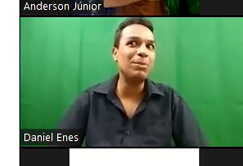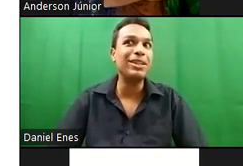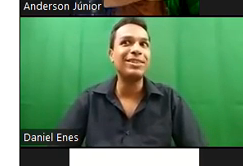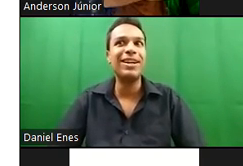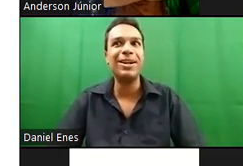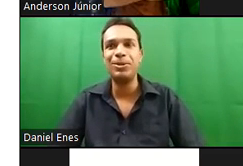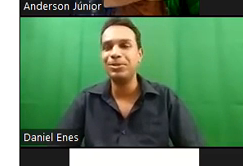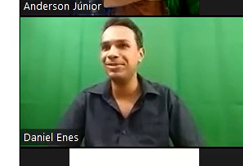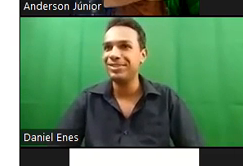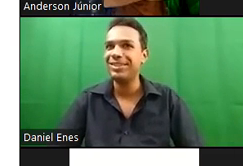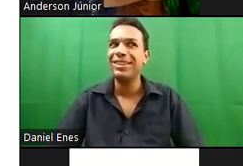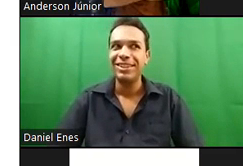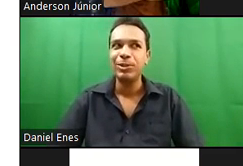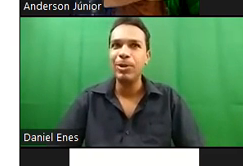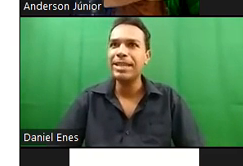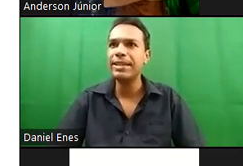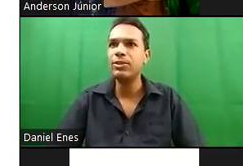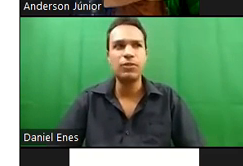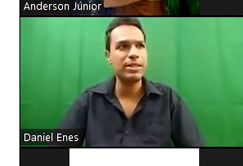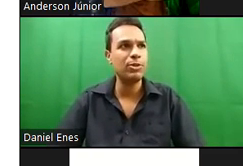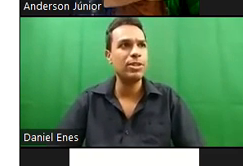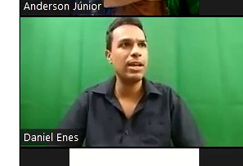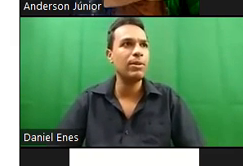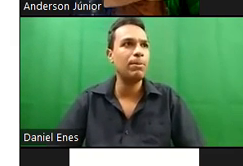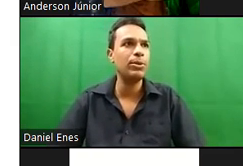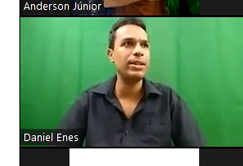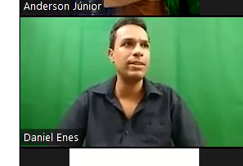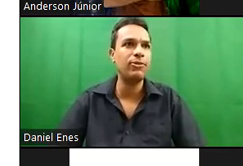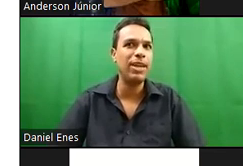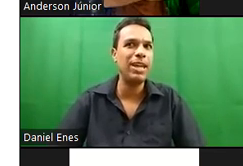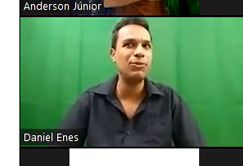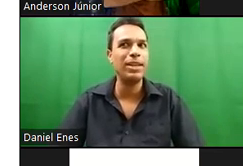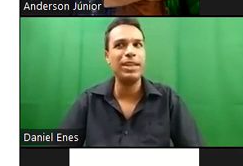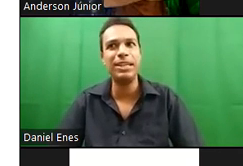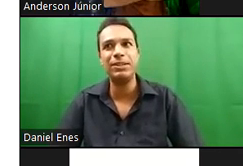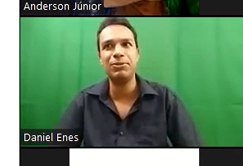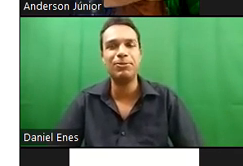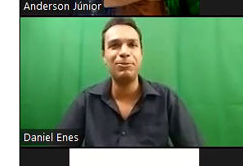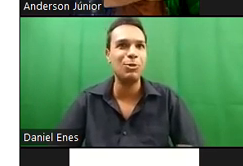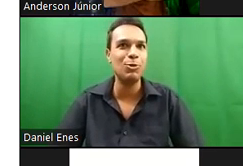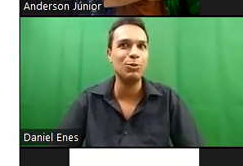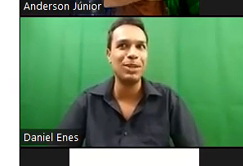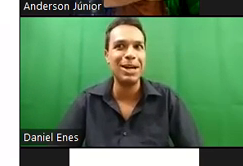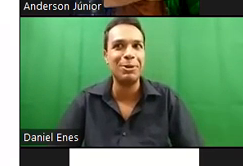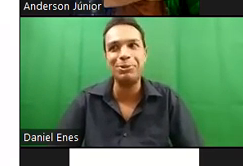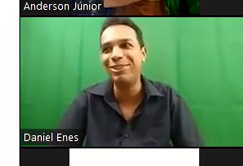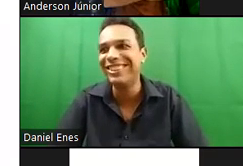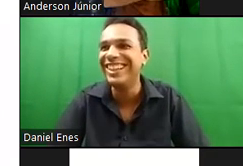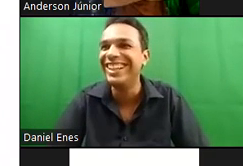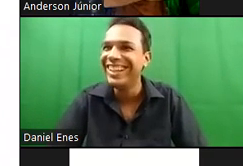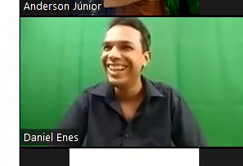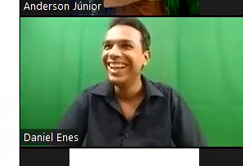bonitinho, bonitão. Não é assim que nós fazemos na língua portuguesa? Feio, feinho, feioso,